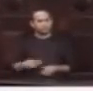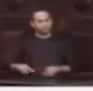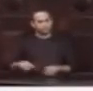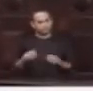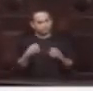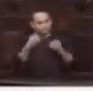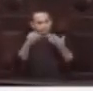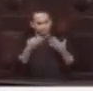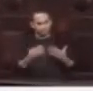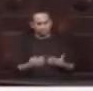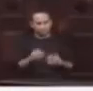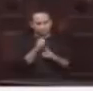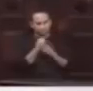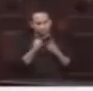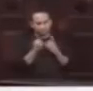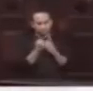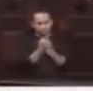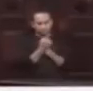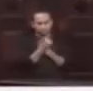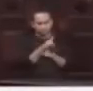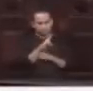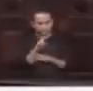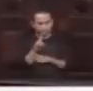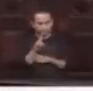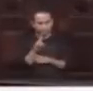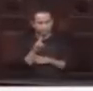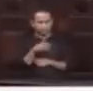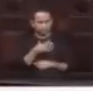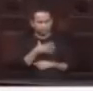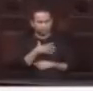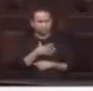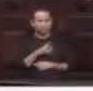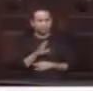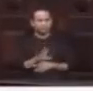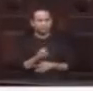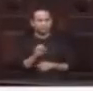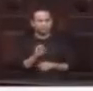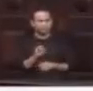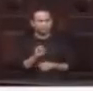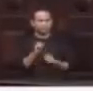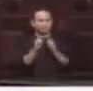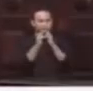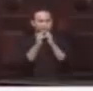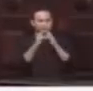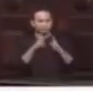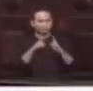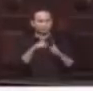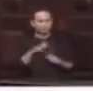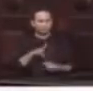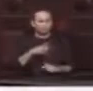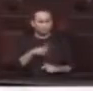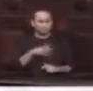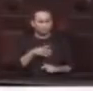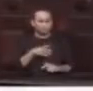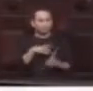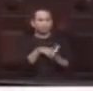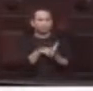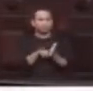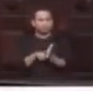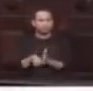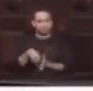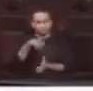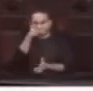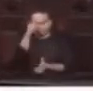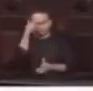explicação à sociedade, não à bancada do PSOL, se essa casa terá a coragem de investigar os empresários de ônibus ou